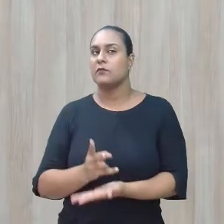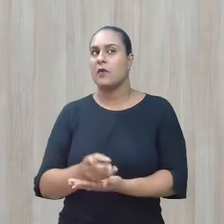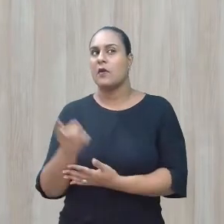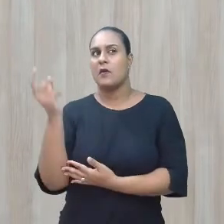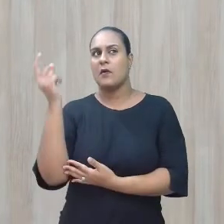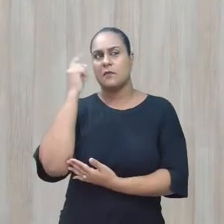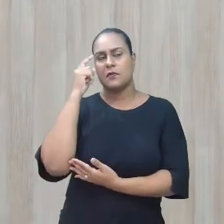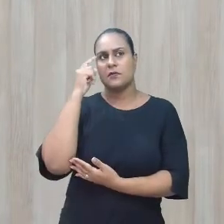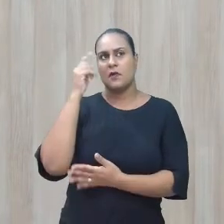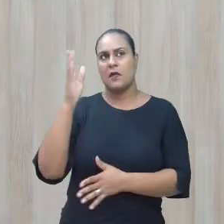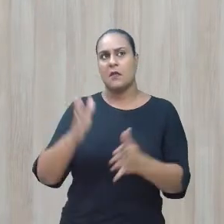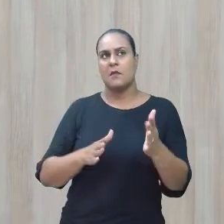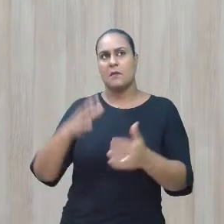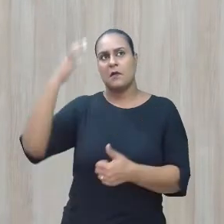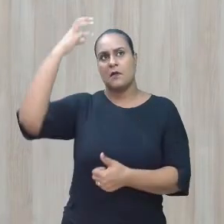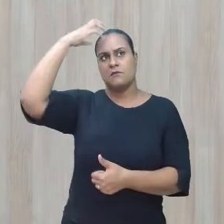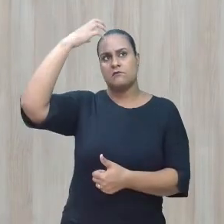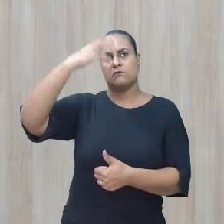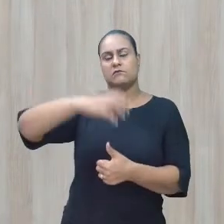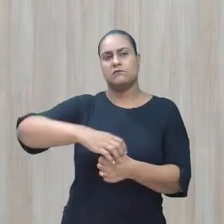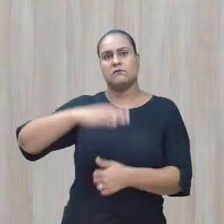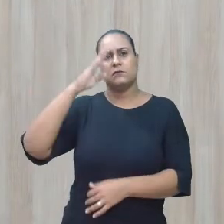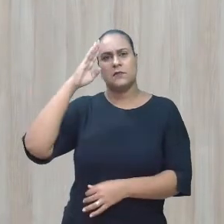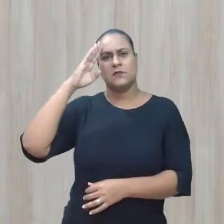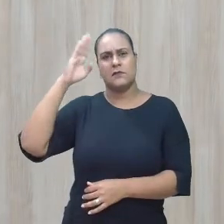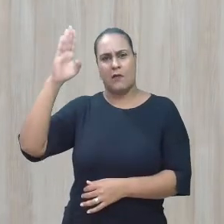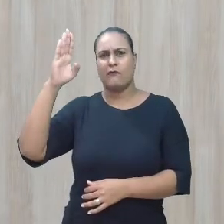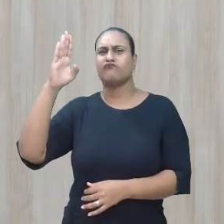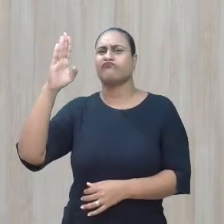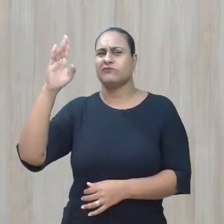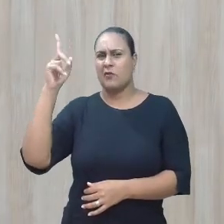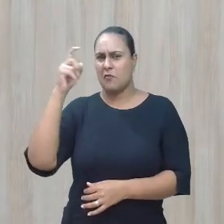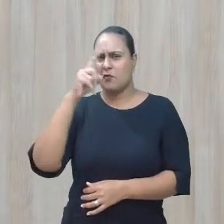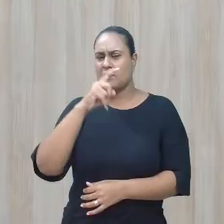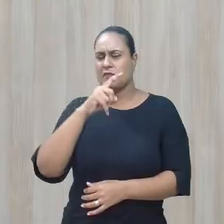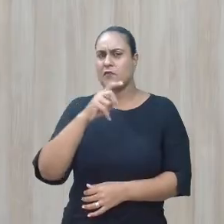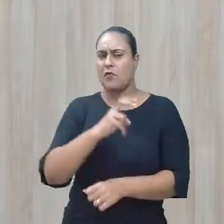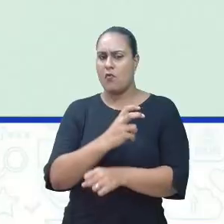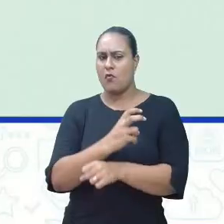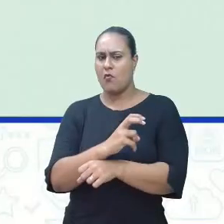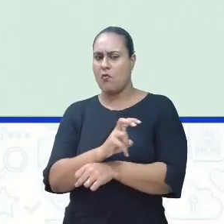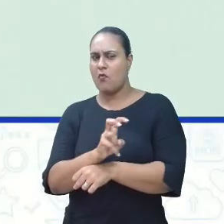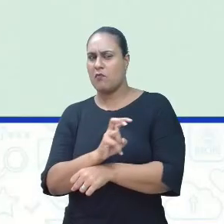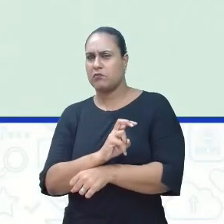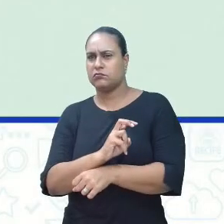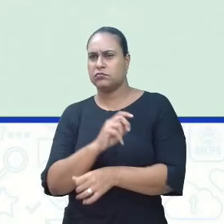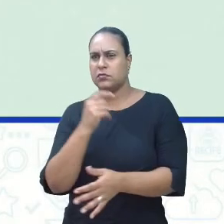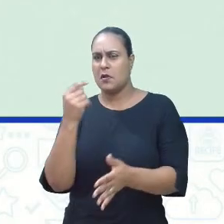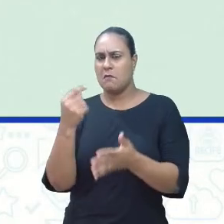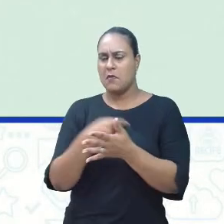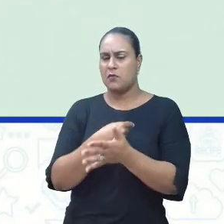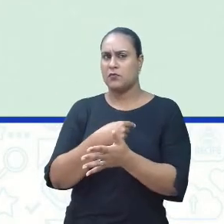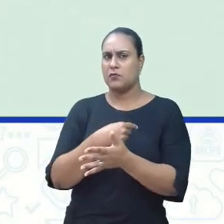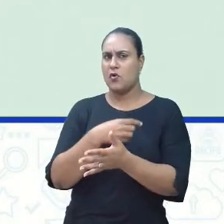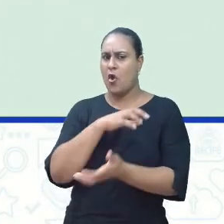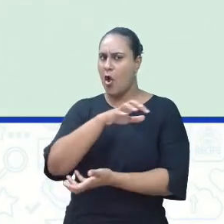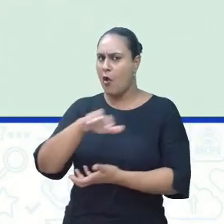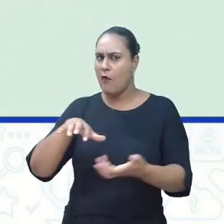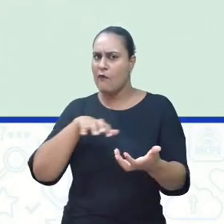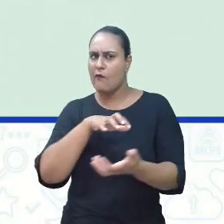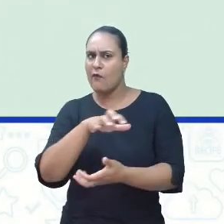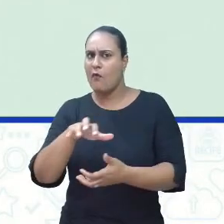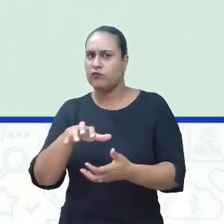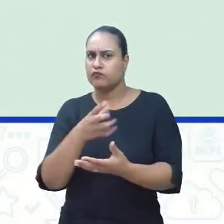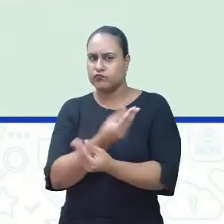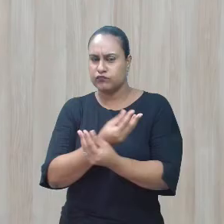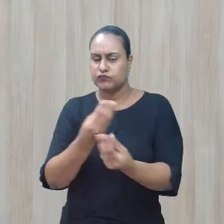pensando esse período regencial, principalmente no que ele foi mais complexo, tá certo? O nosso robozinho está dizendo, tiveram muitas revoltas no Brasil. Eu comecei dizendo